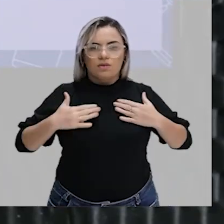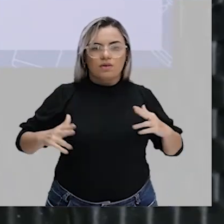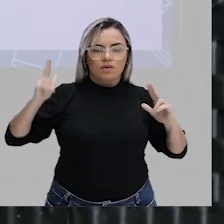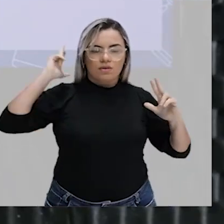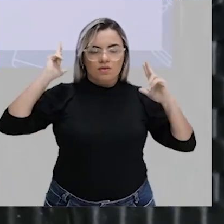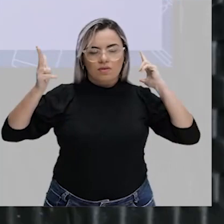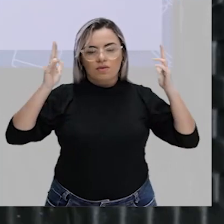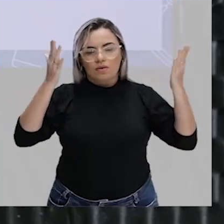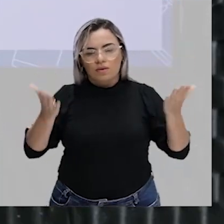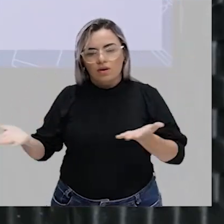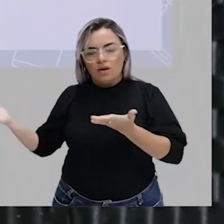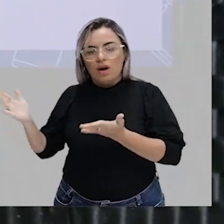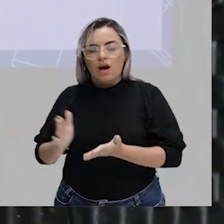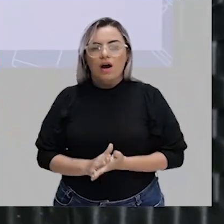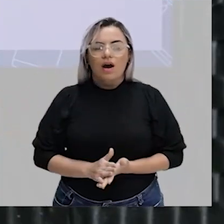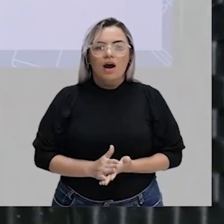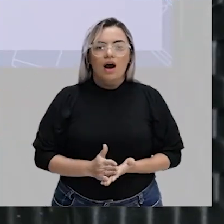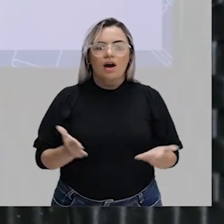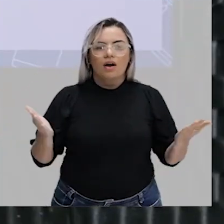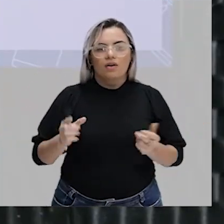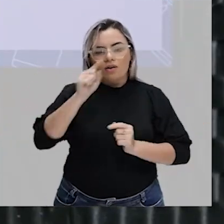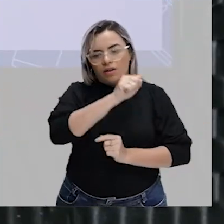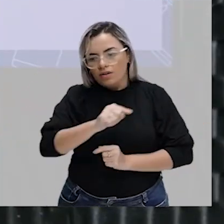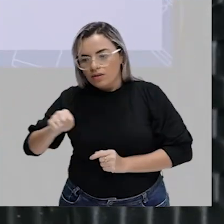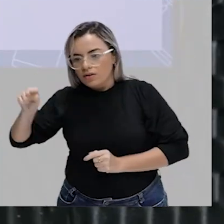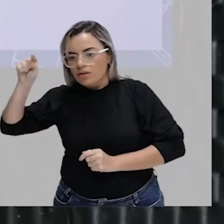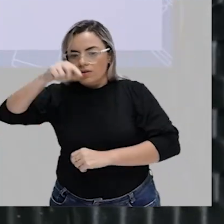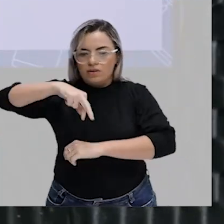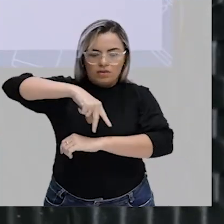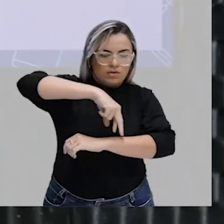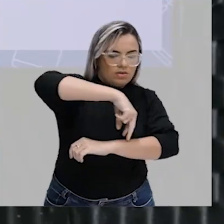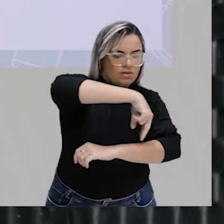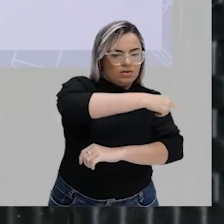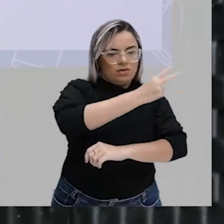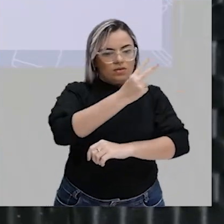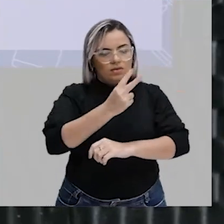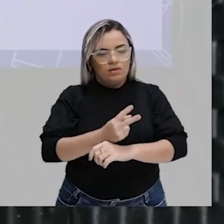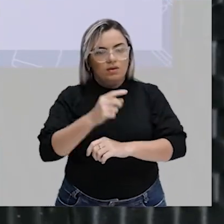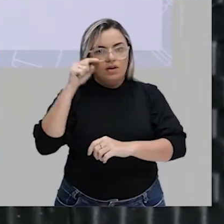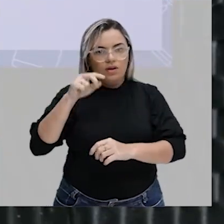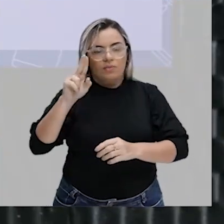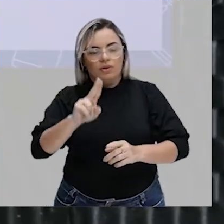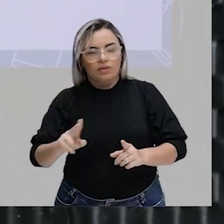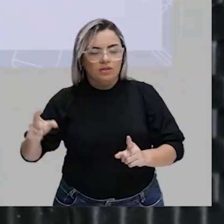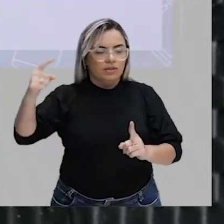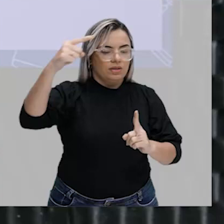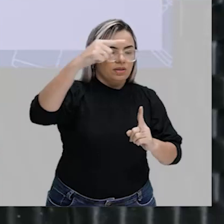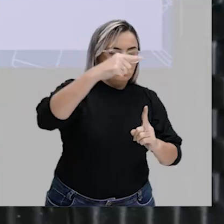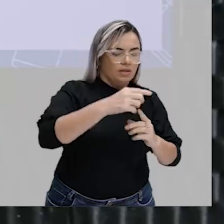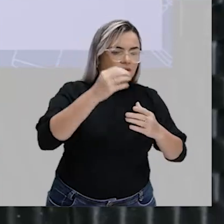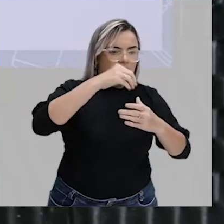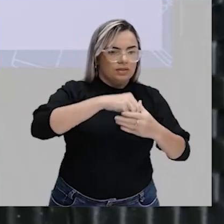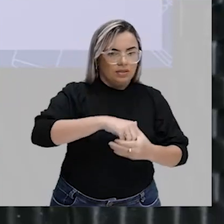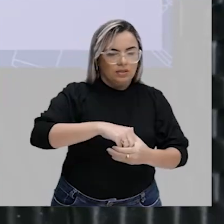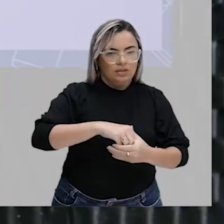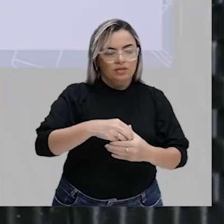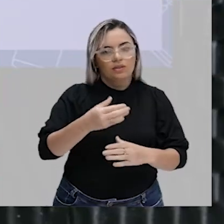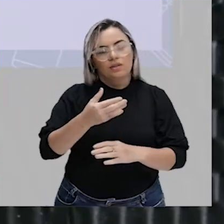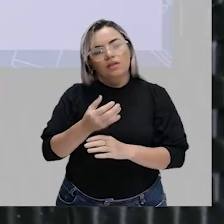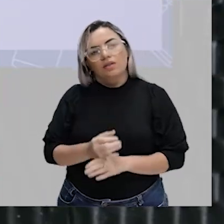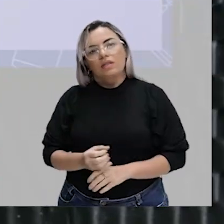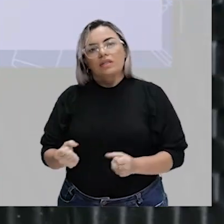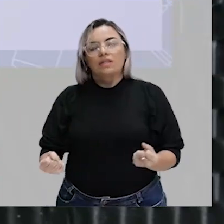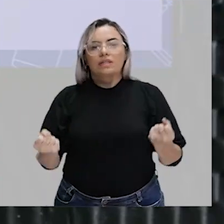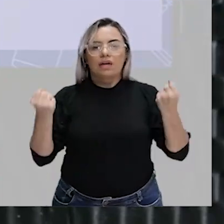circular aqui, ó, ginástica é uma unidade temática da educação física. Nós temos a dança. Por que